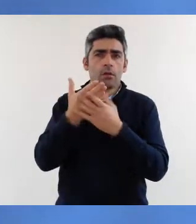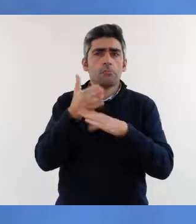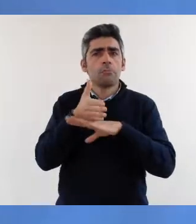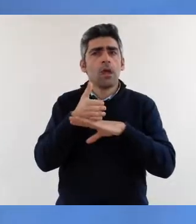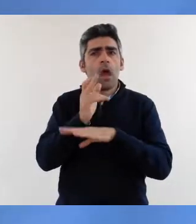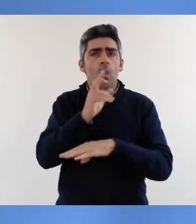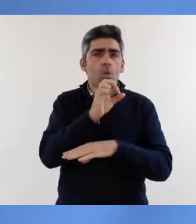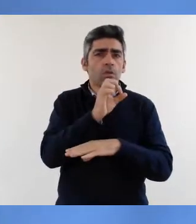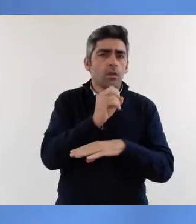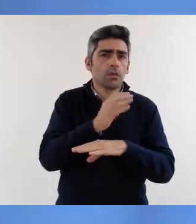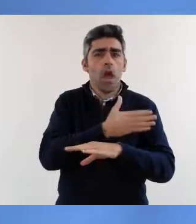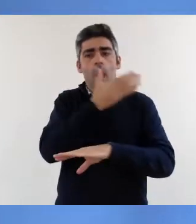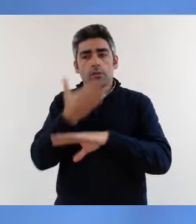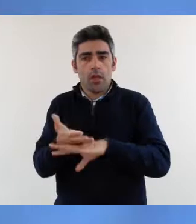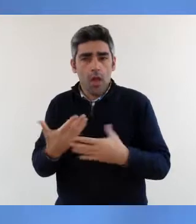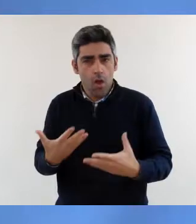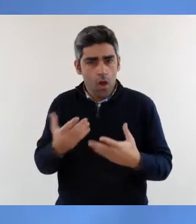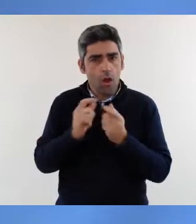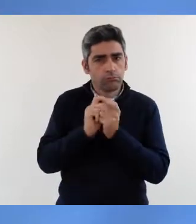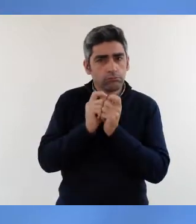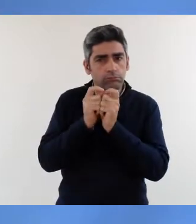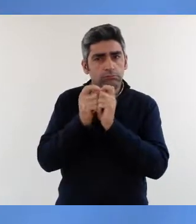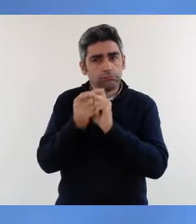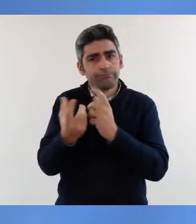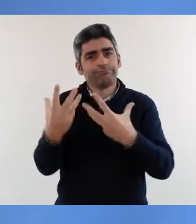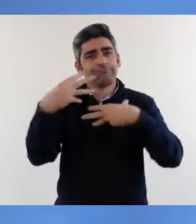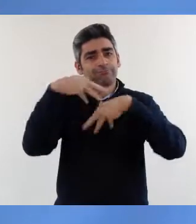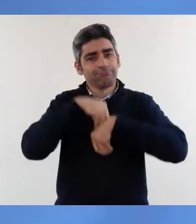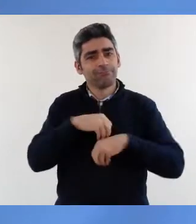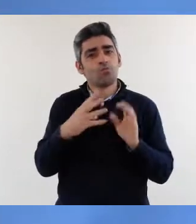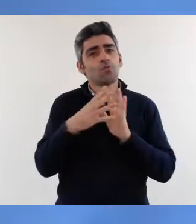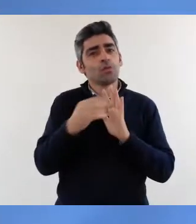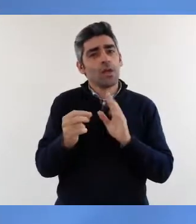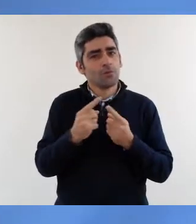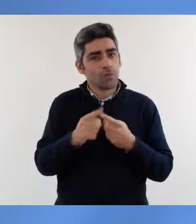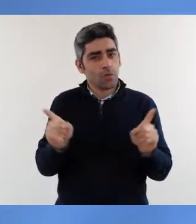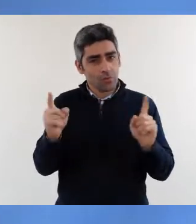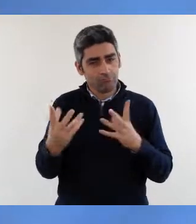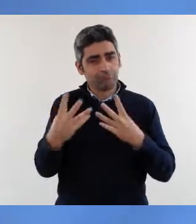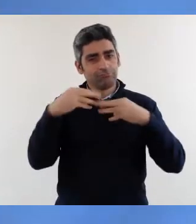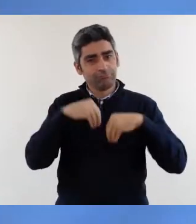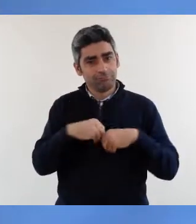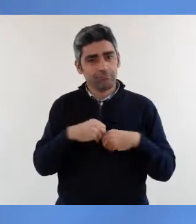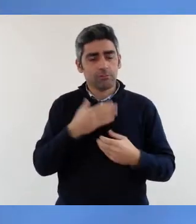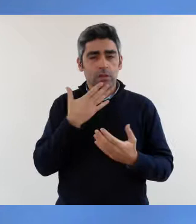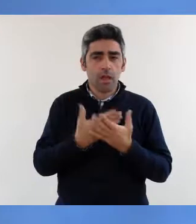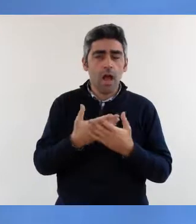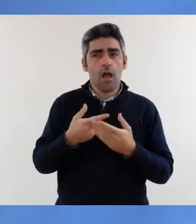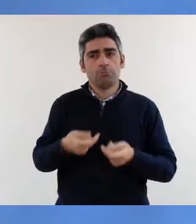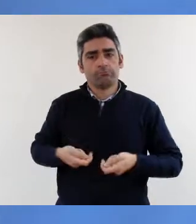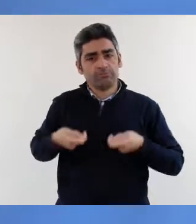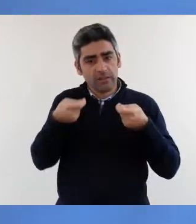das últimas décadas desde meados dos anos 80 até hoje e entrevistas a um de se